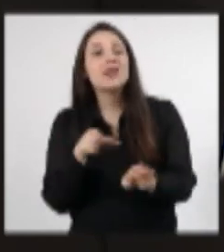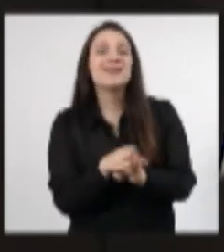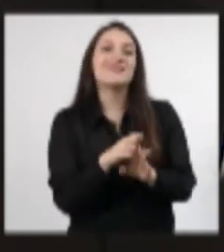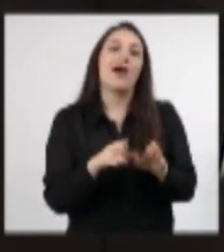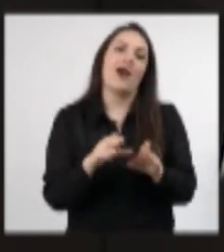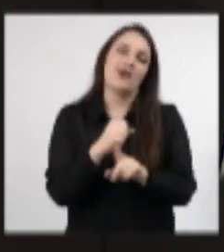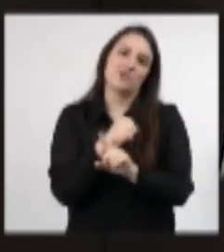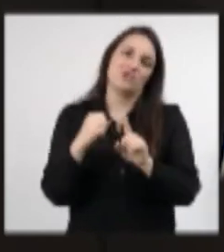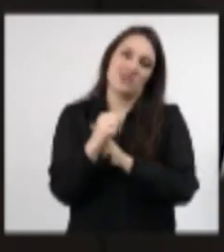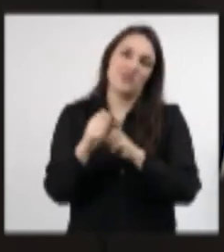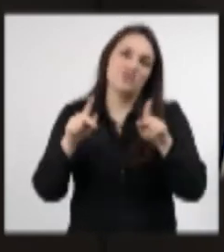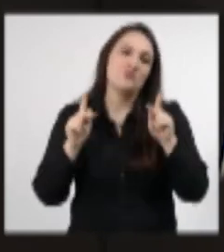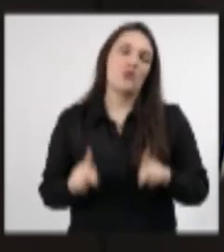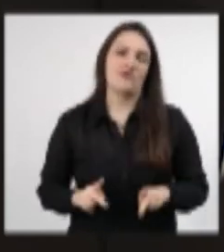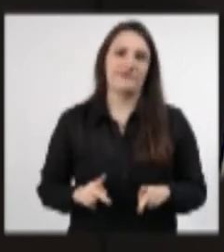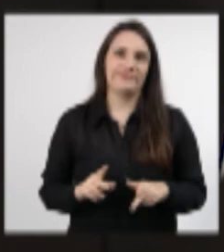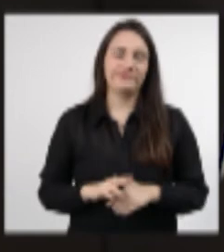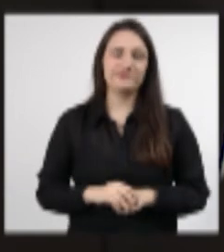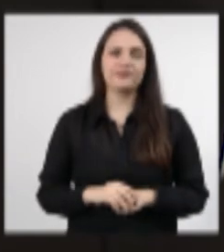isso é meta para nós,